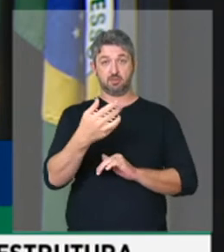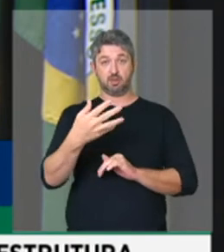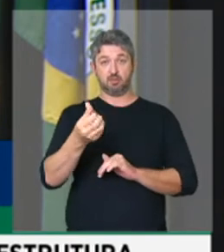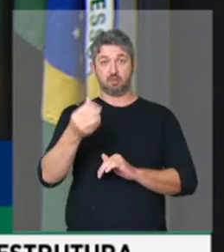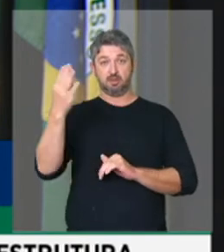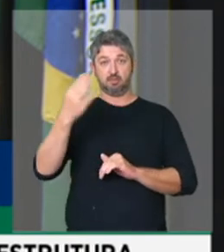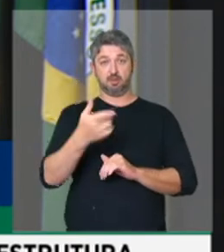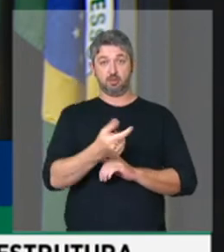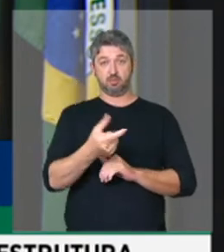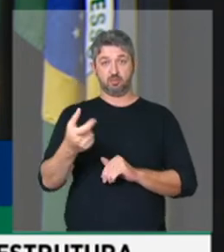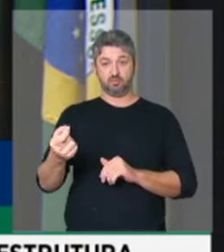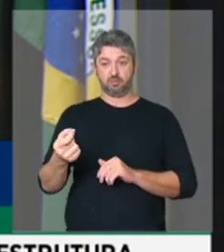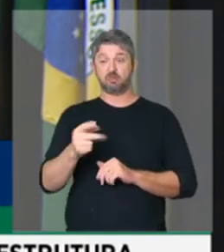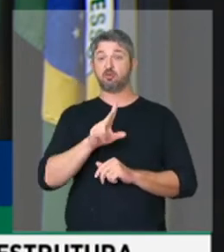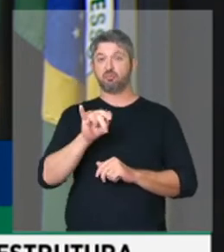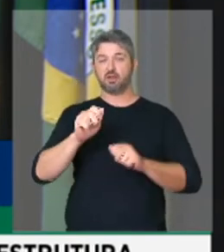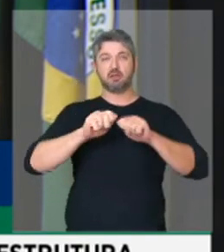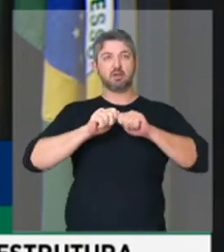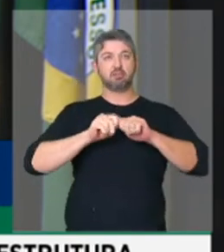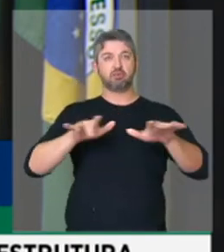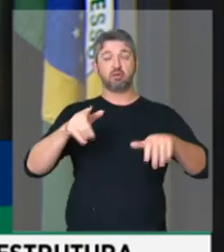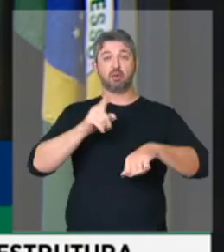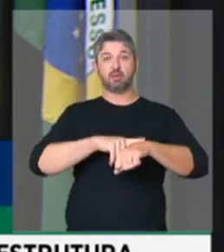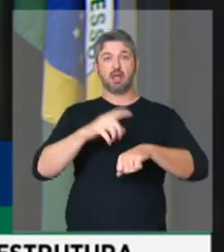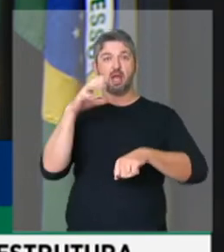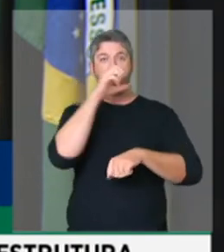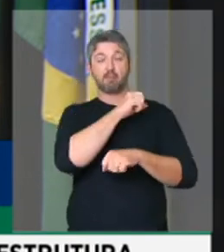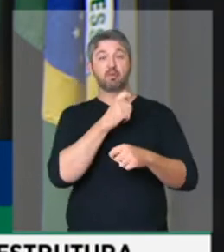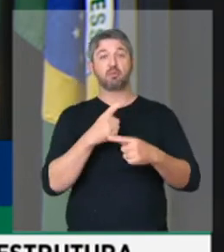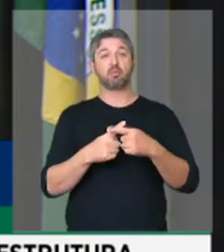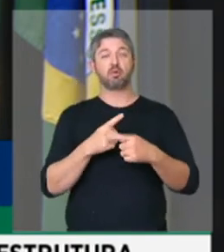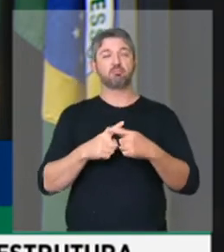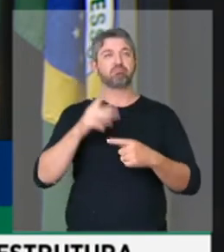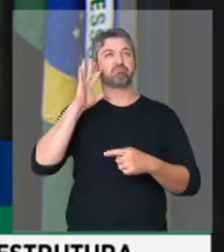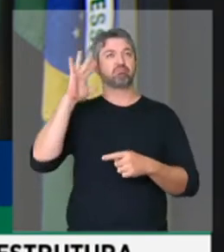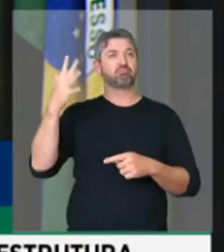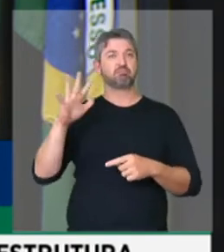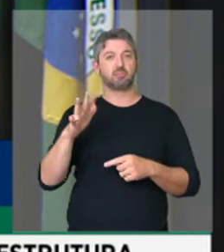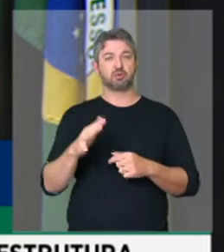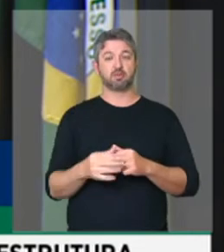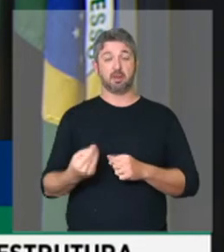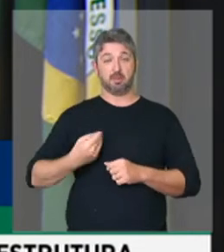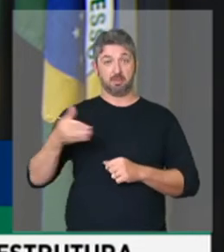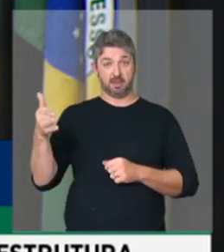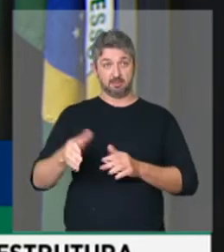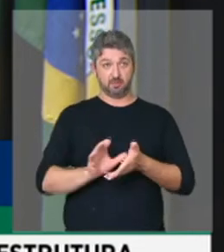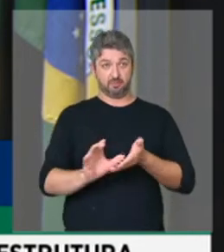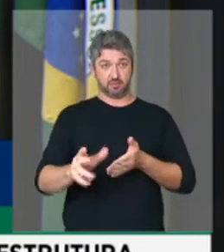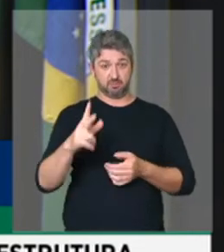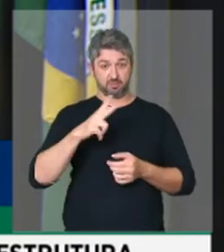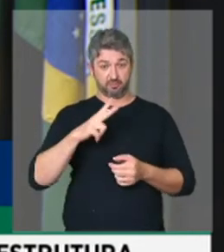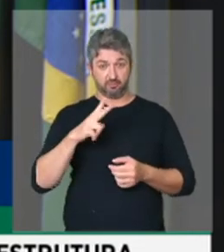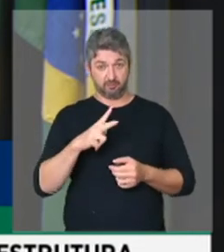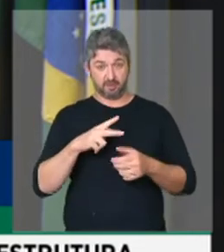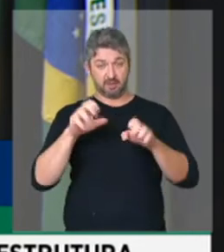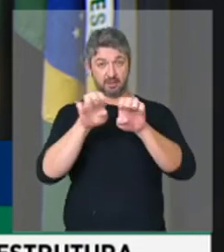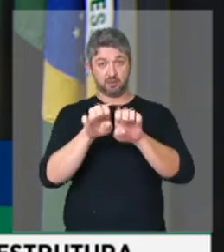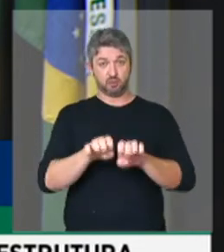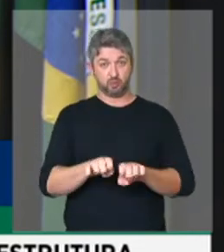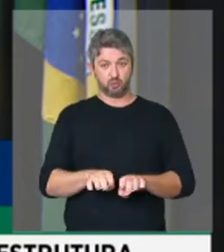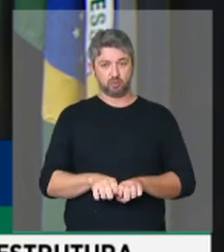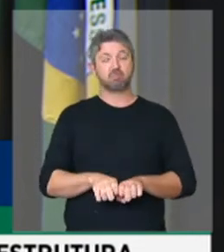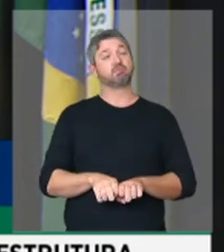2646-2020, repercutirá a curto prazo, pois estima-se que a participação do investimento privado em infraestrutura